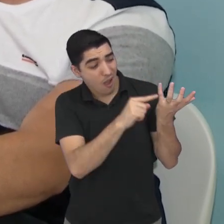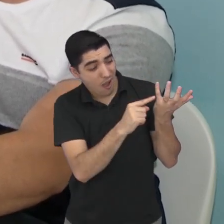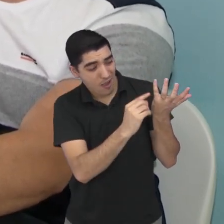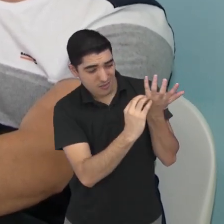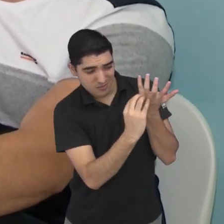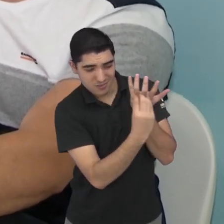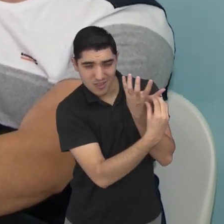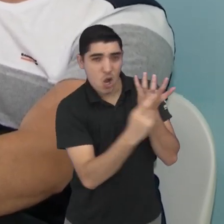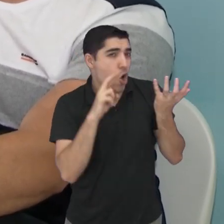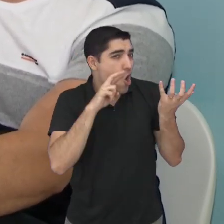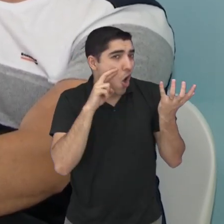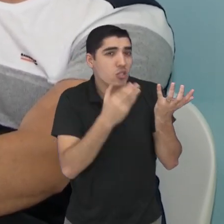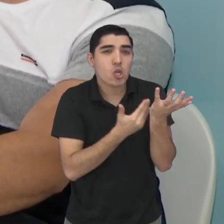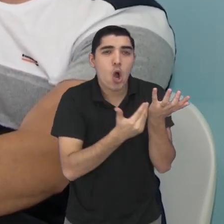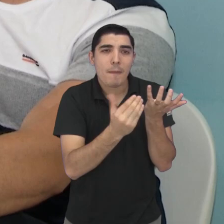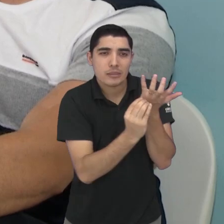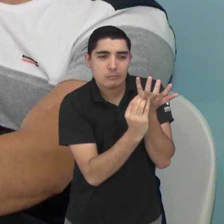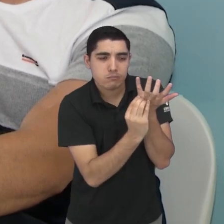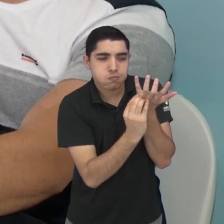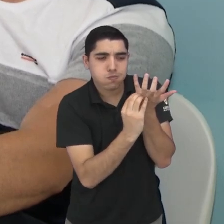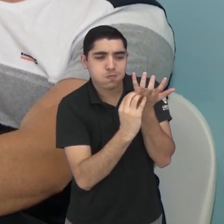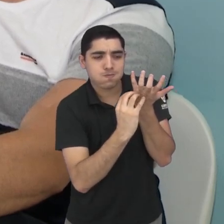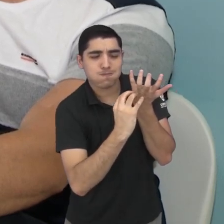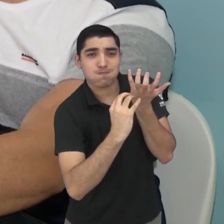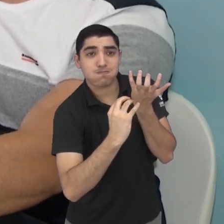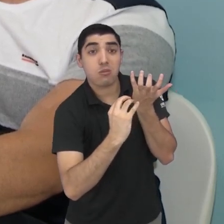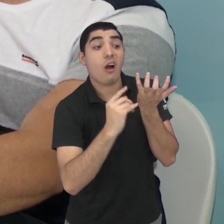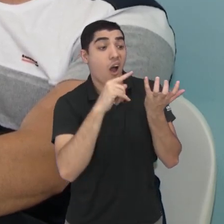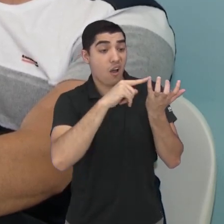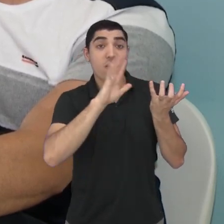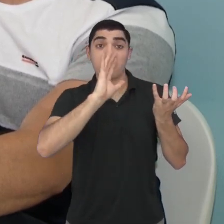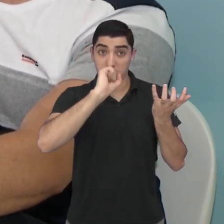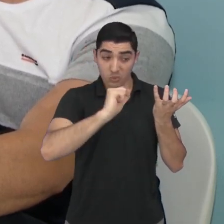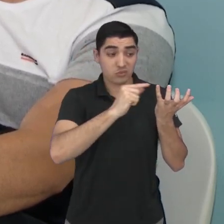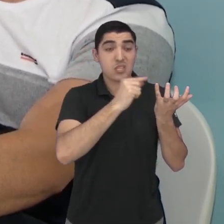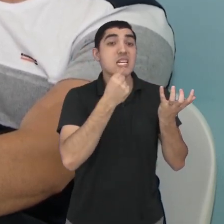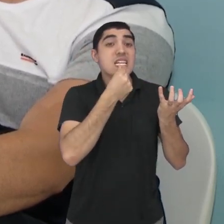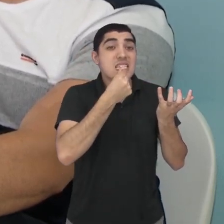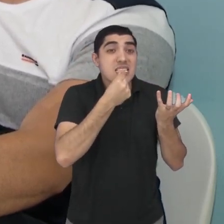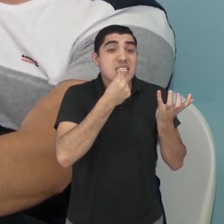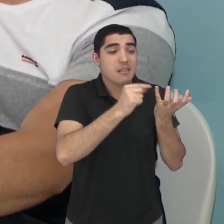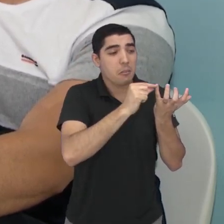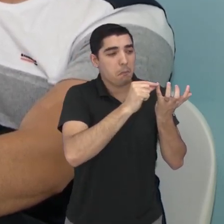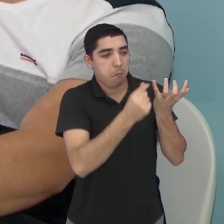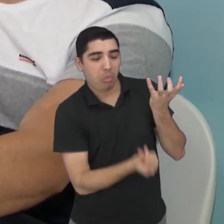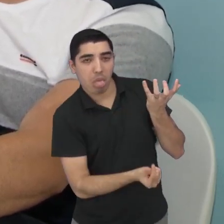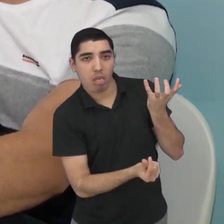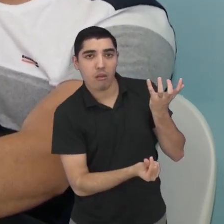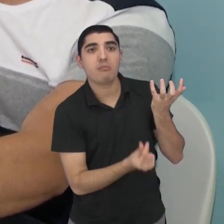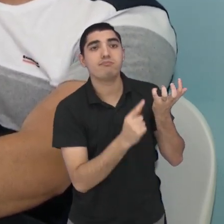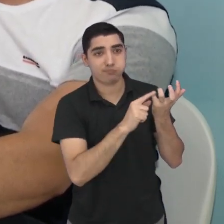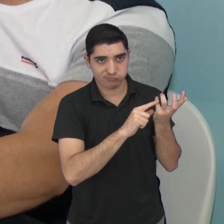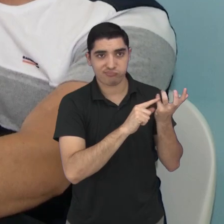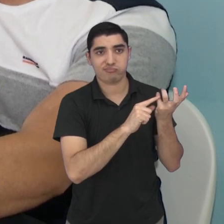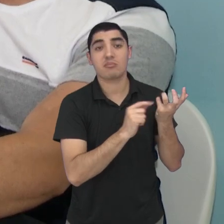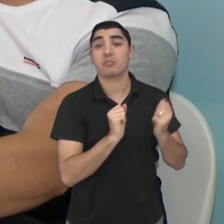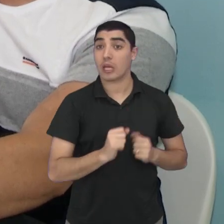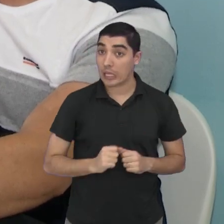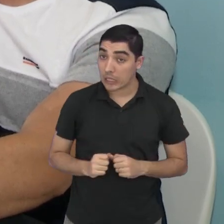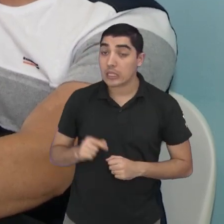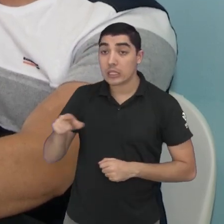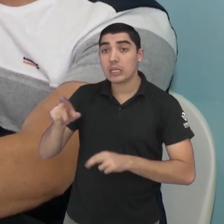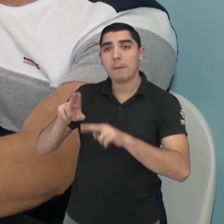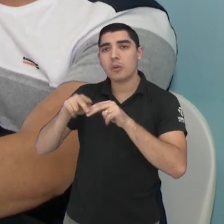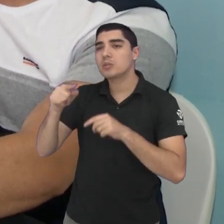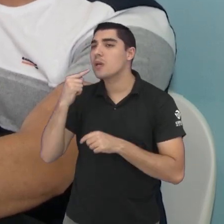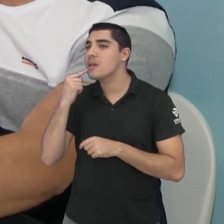dos dentes vão se inflamando e vão sendo perdidos, até culminar com a perda mesmo do dente. E o acúmulo do tártaro é justamente pela